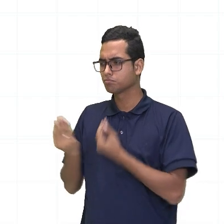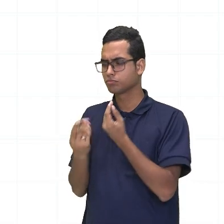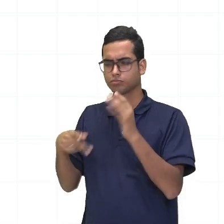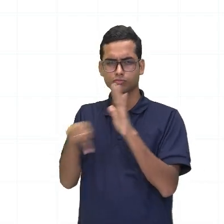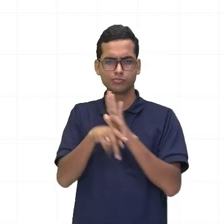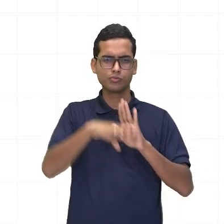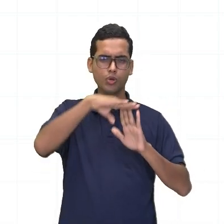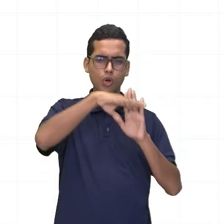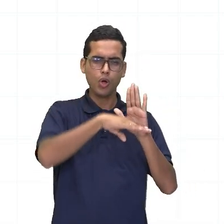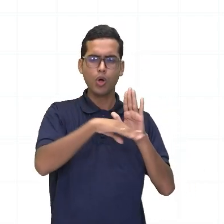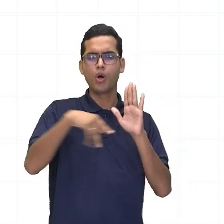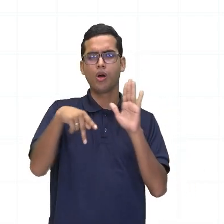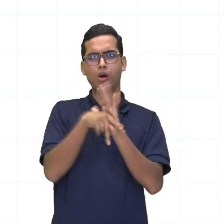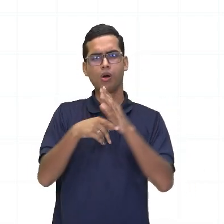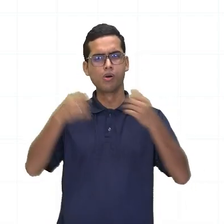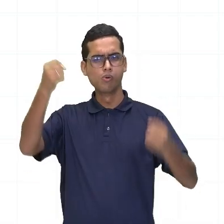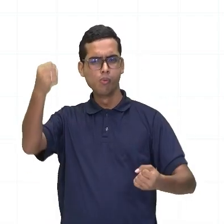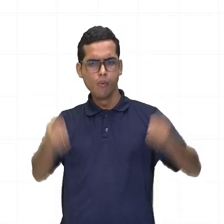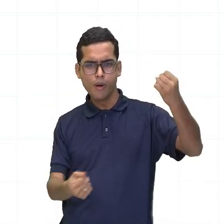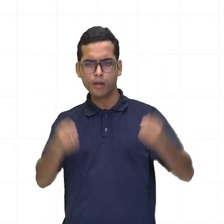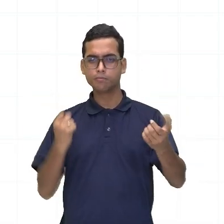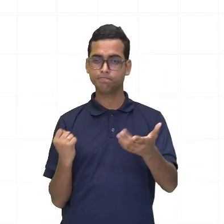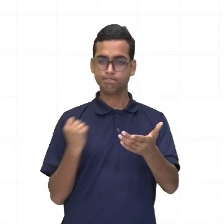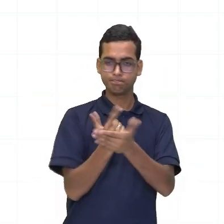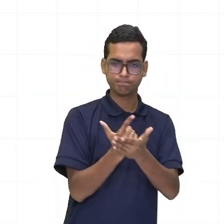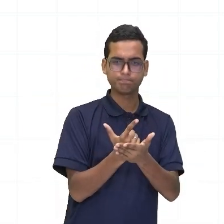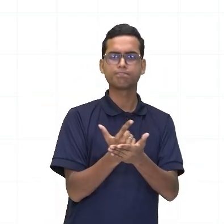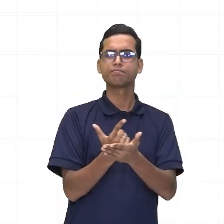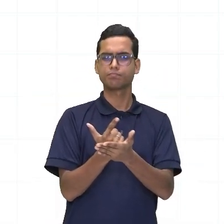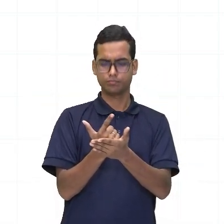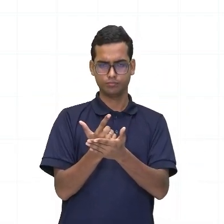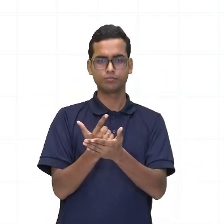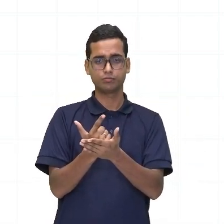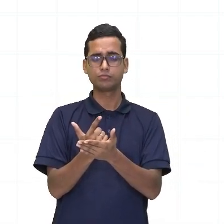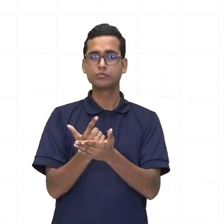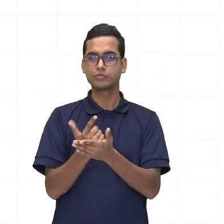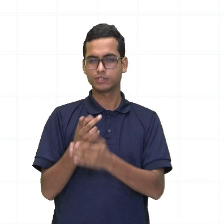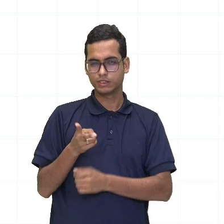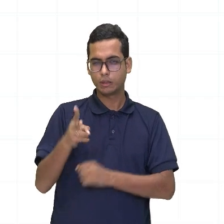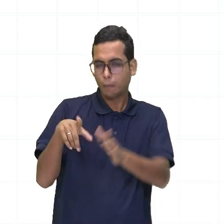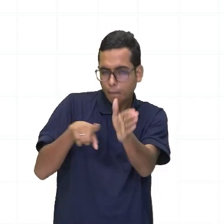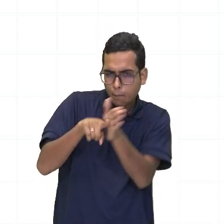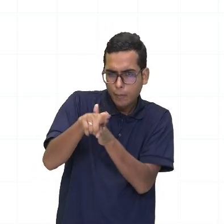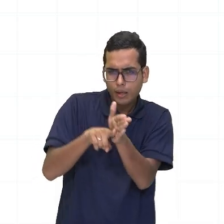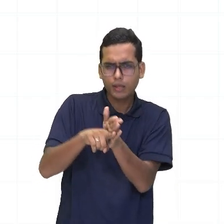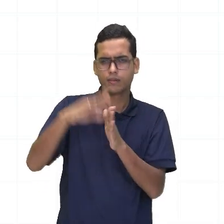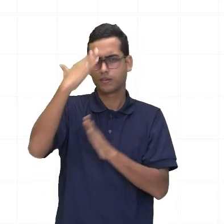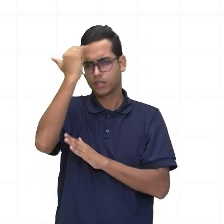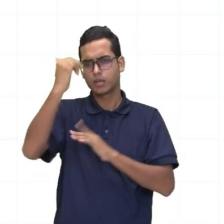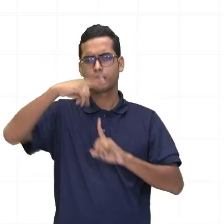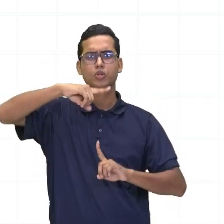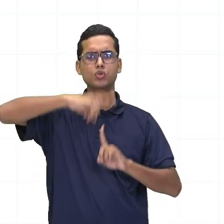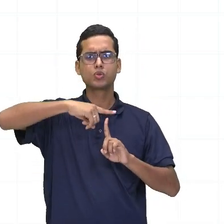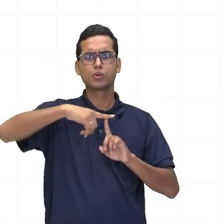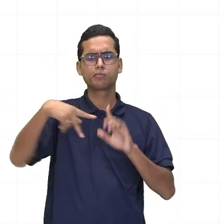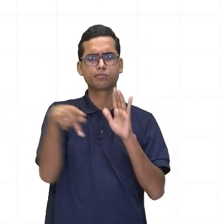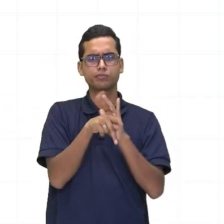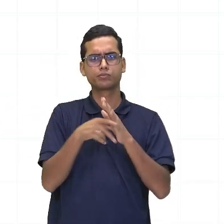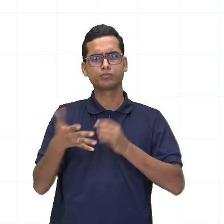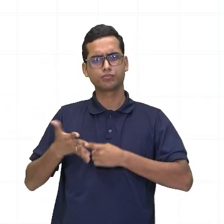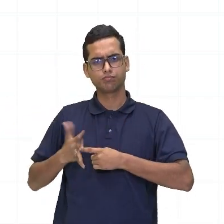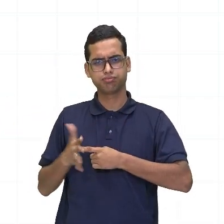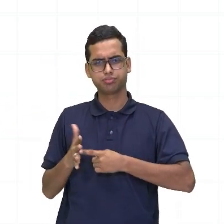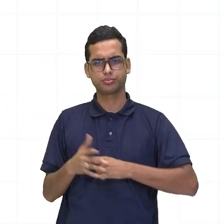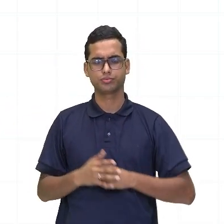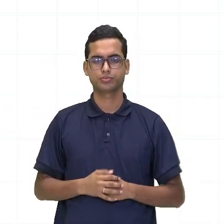classificação dos motores, quem vai adquirir um automóvel, procura saber, né, qual é o tipo de motor, tá? E nós temos